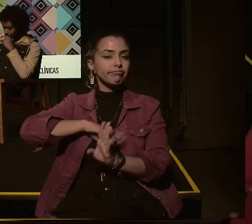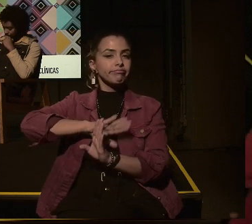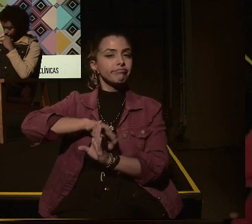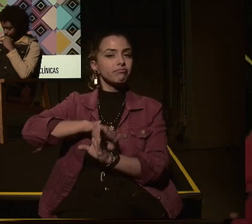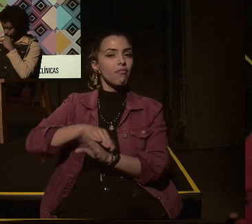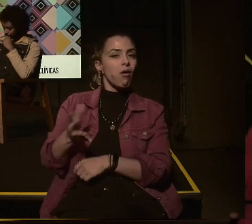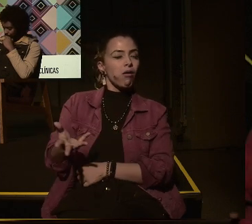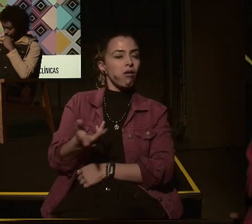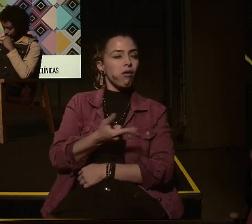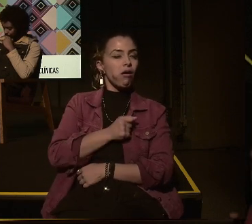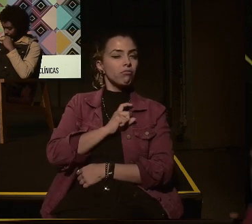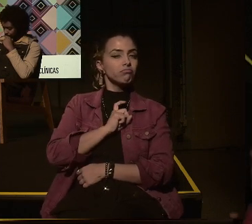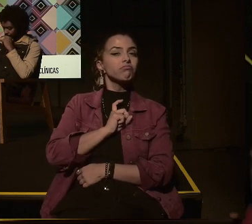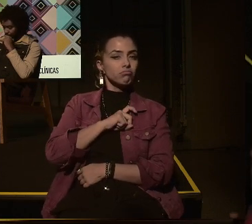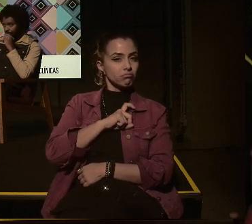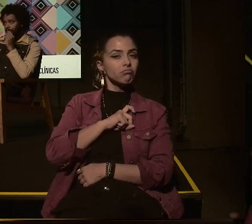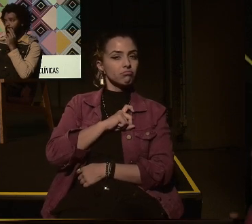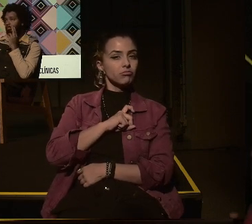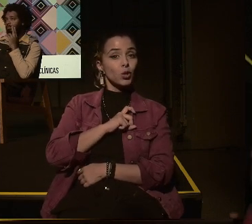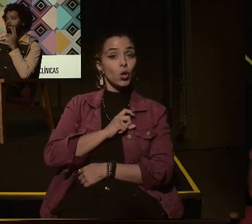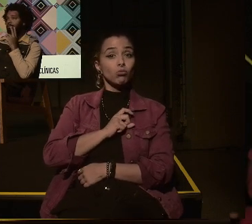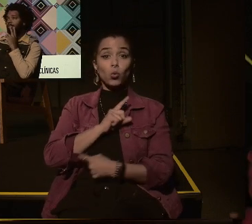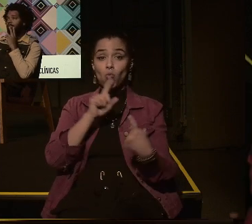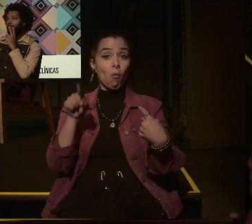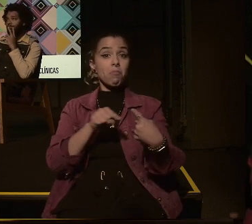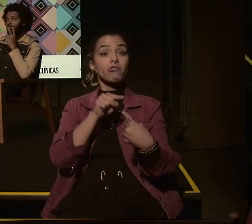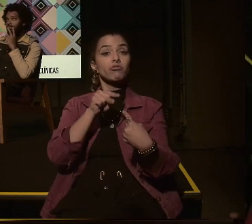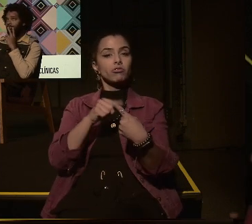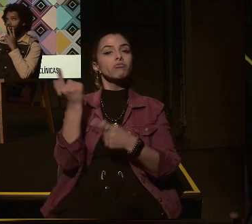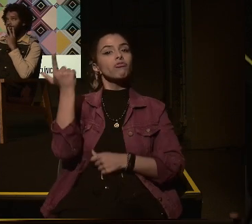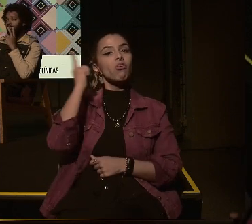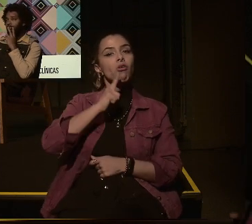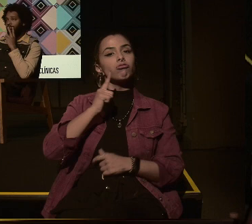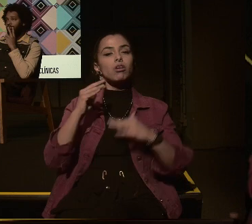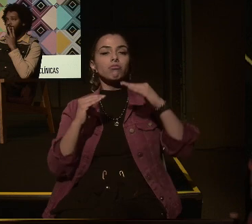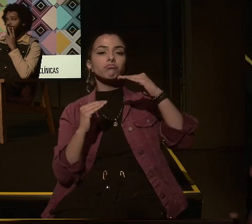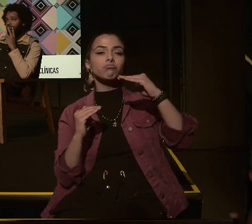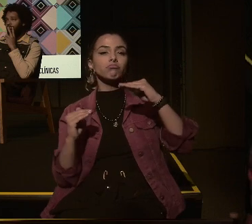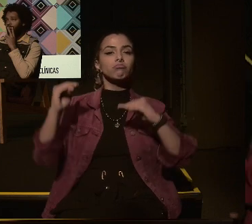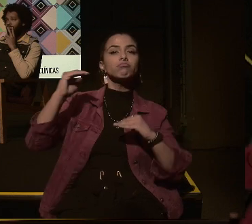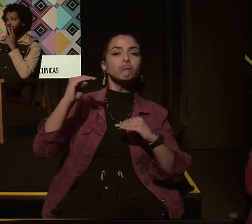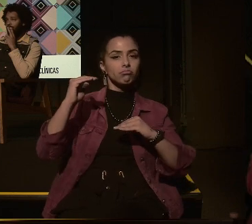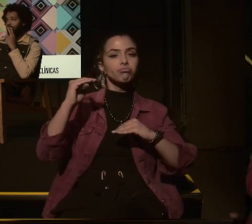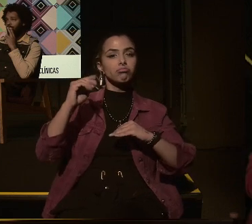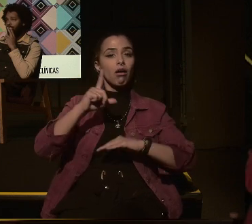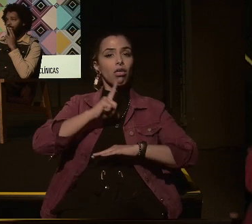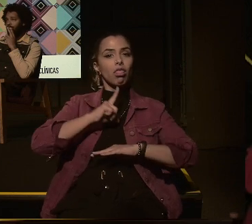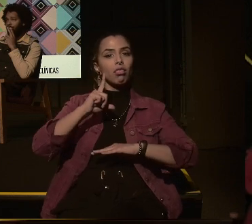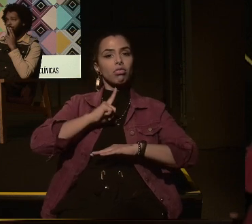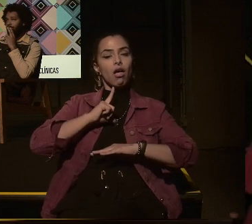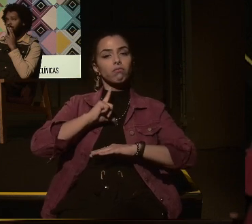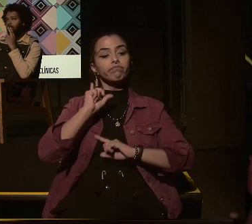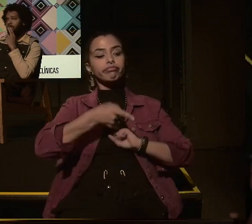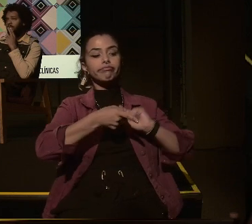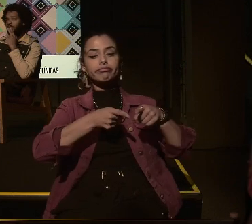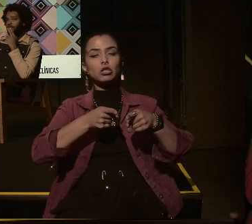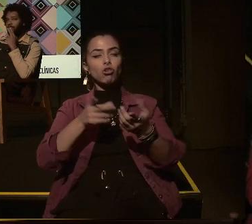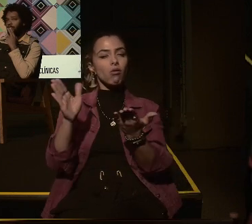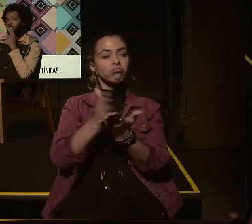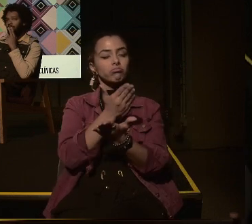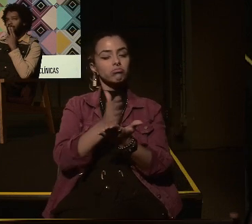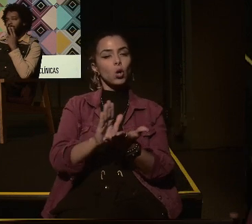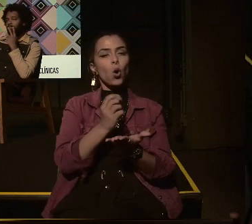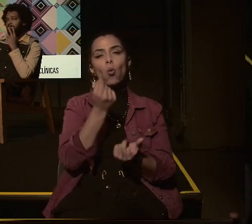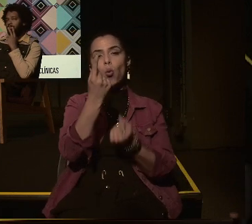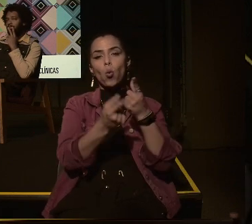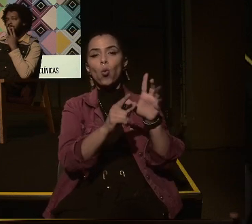que visou, né, a hierarquia de determinados grupos, de determinados corpos, de